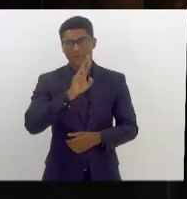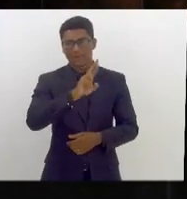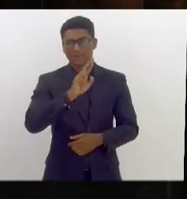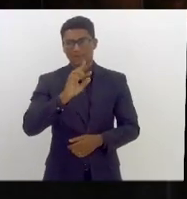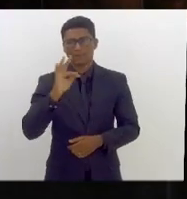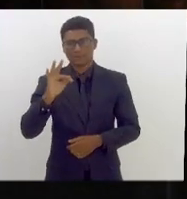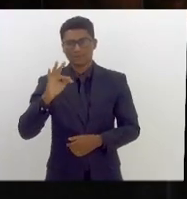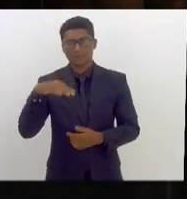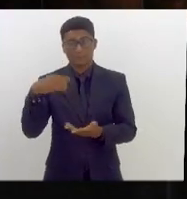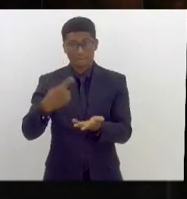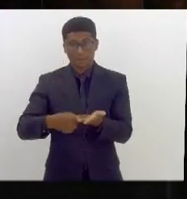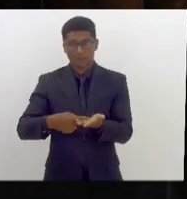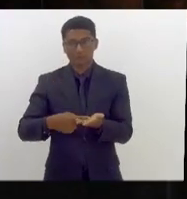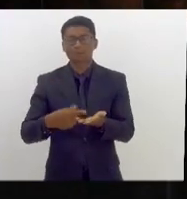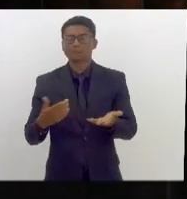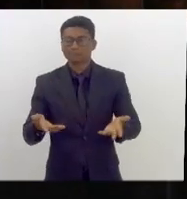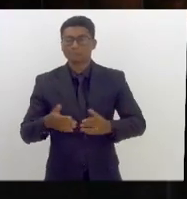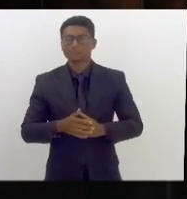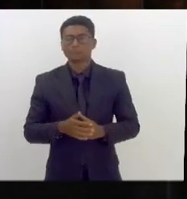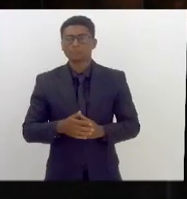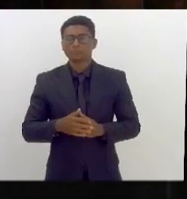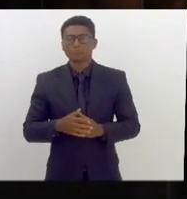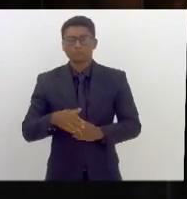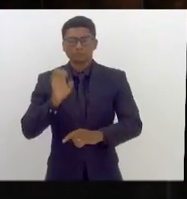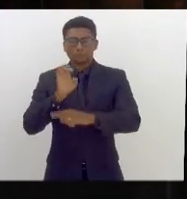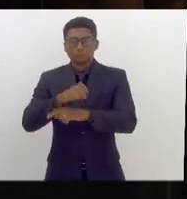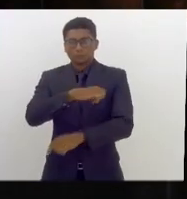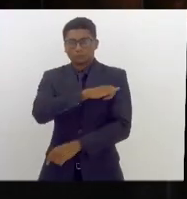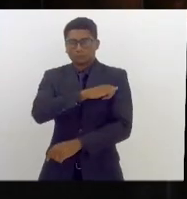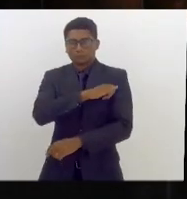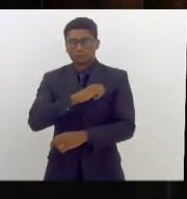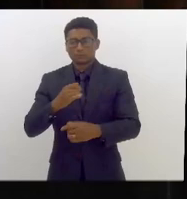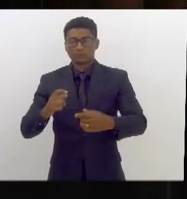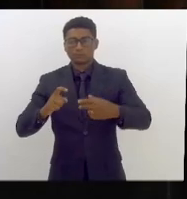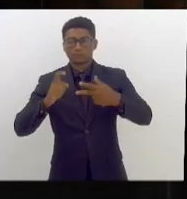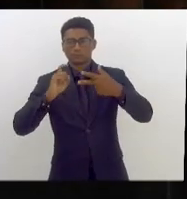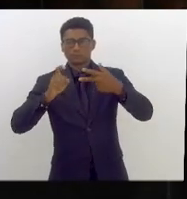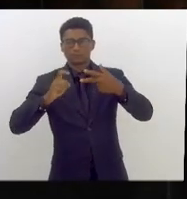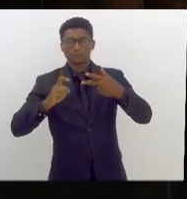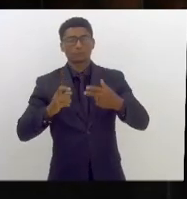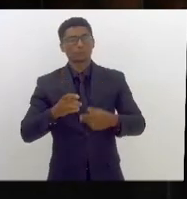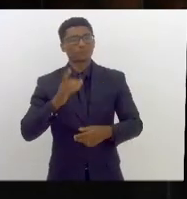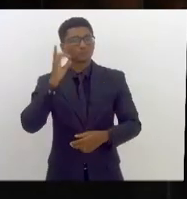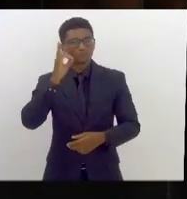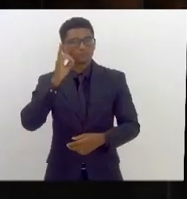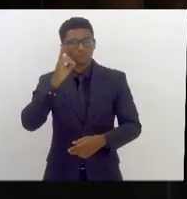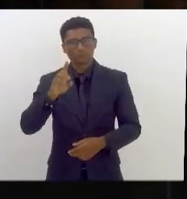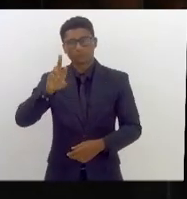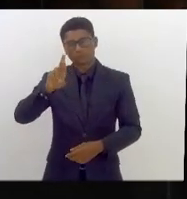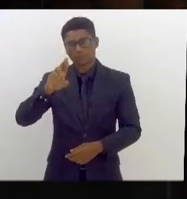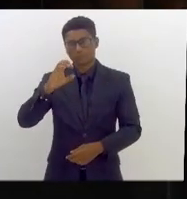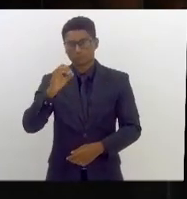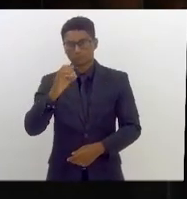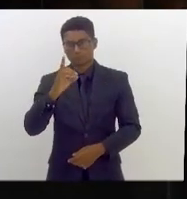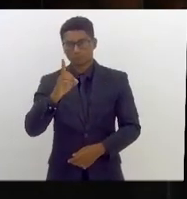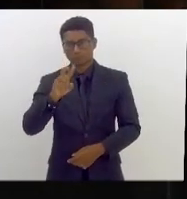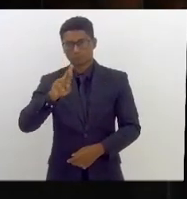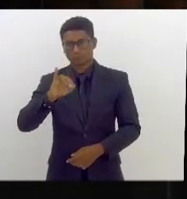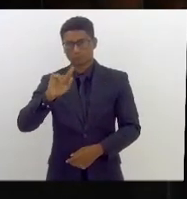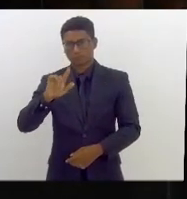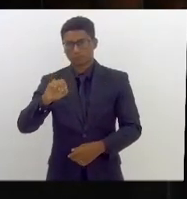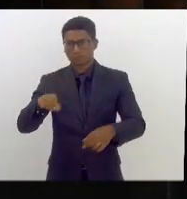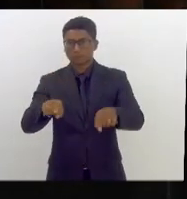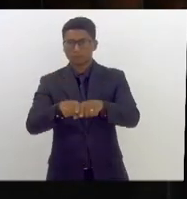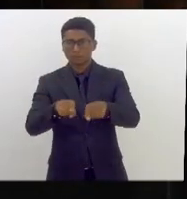Estado do Rio de Janeiro, o Poder Executivo, que muitos deputados aqui, o próprio deputado Rodrigo Amorim também faz parte, que Cláudio